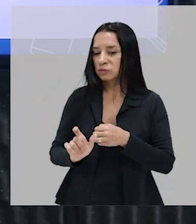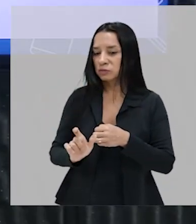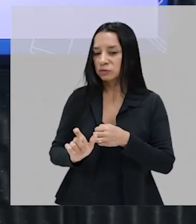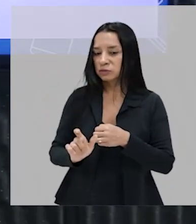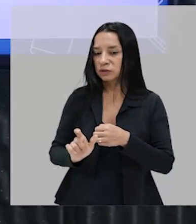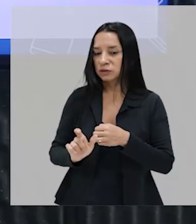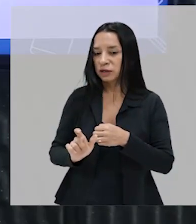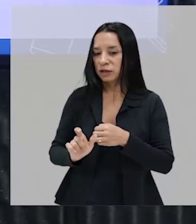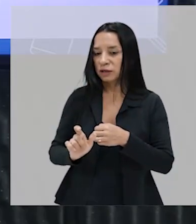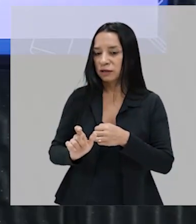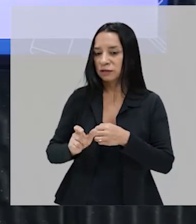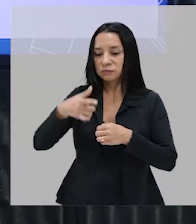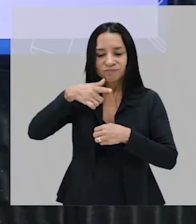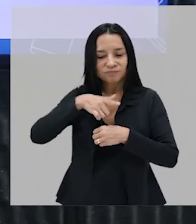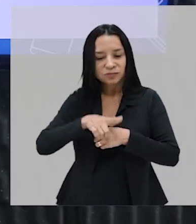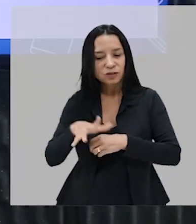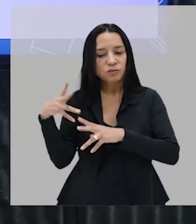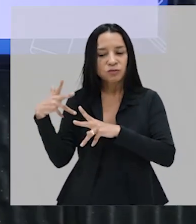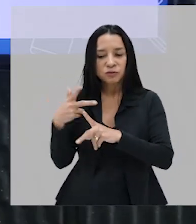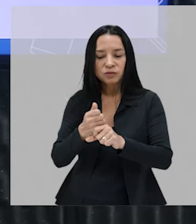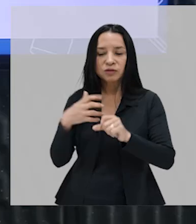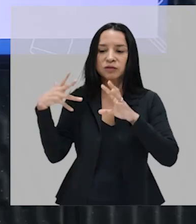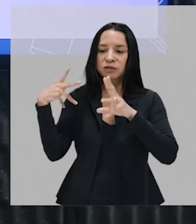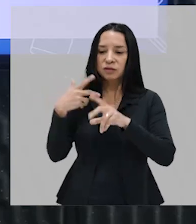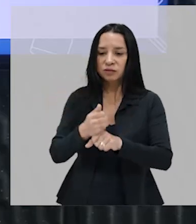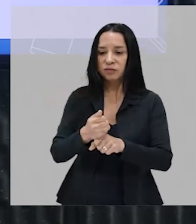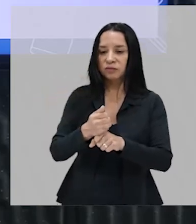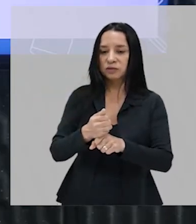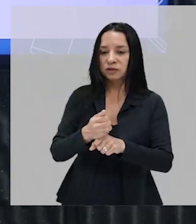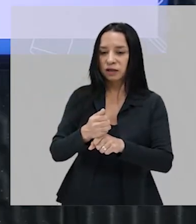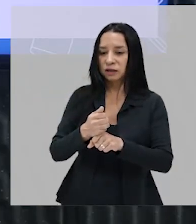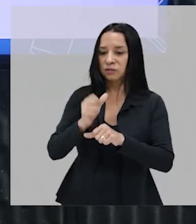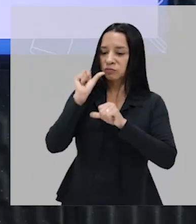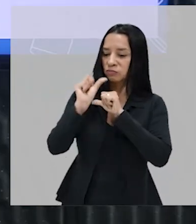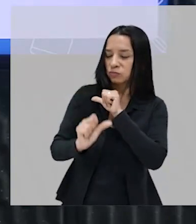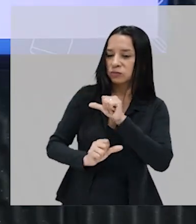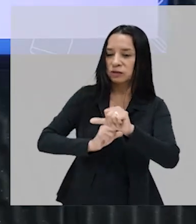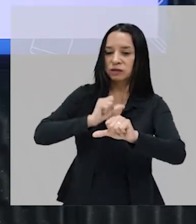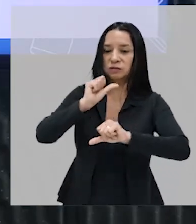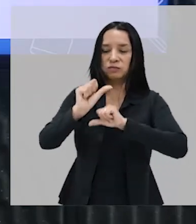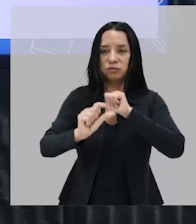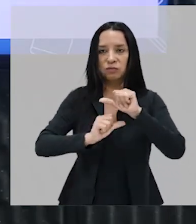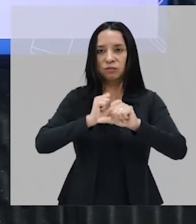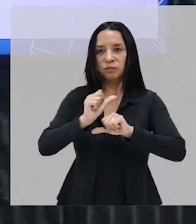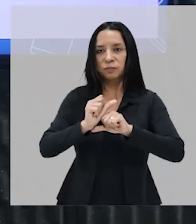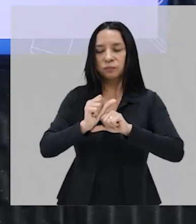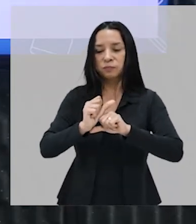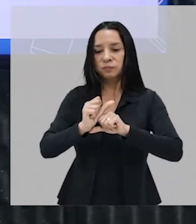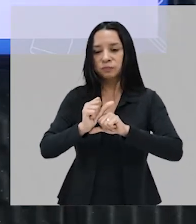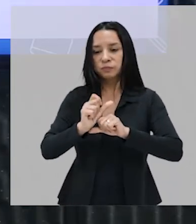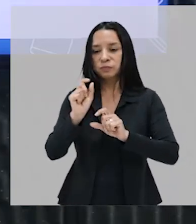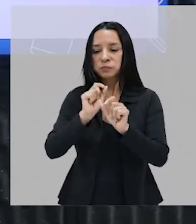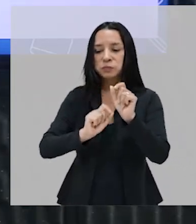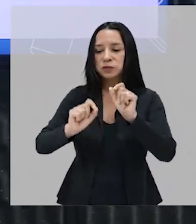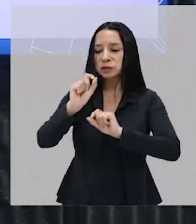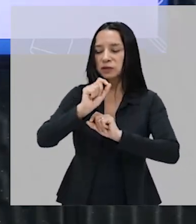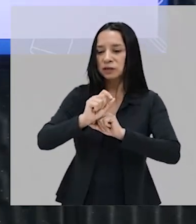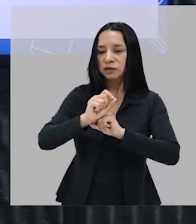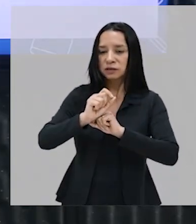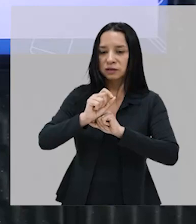ser revisado, revisitado, tá? Reelaborado, daí a reflexão. Ok? E